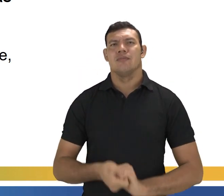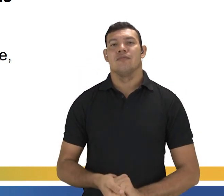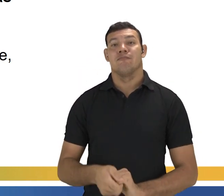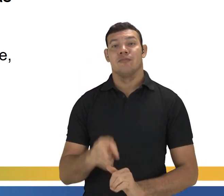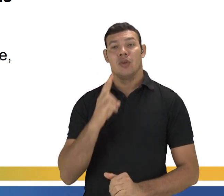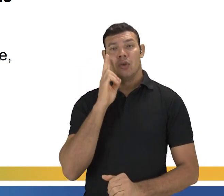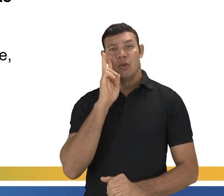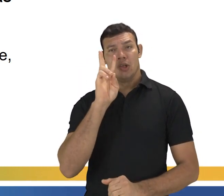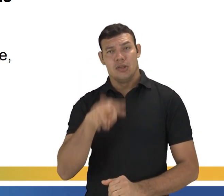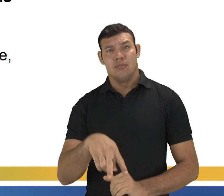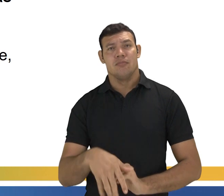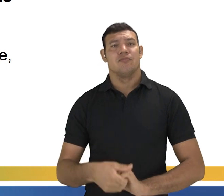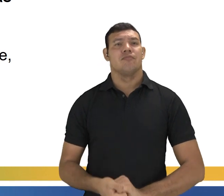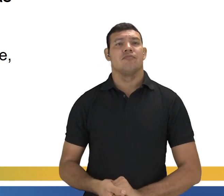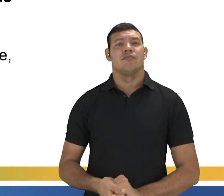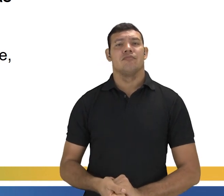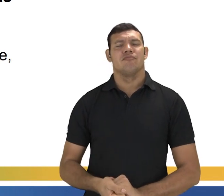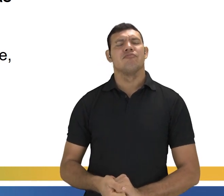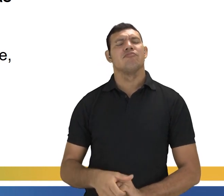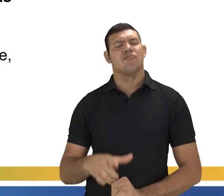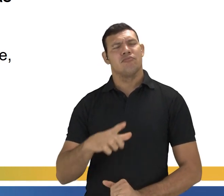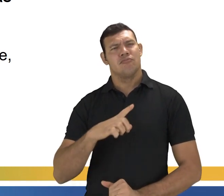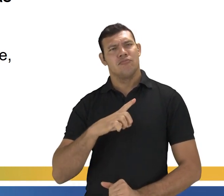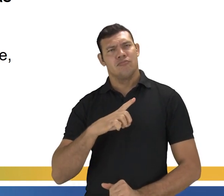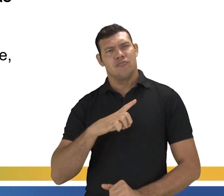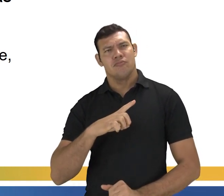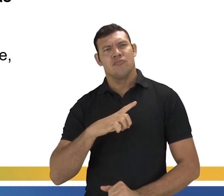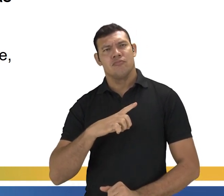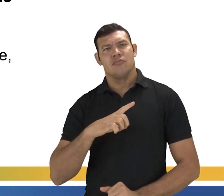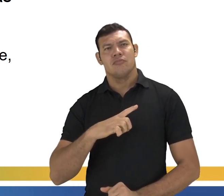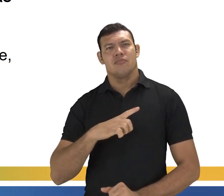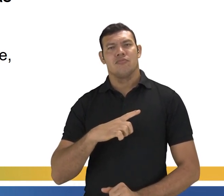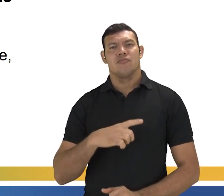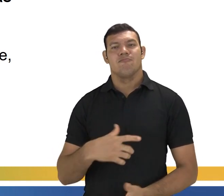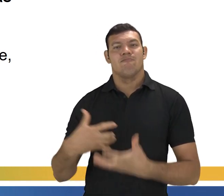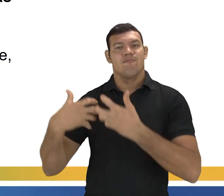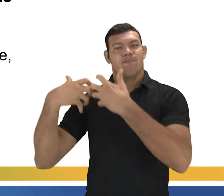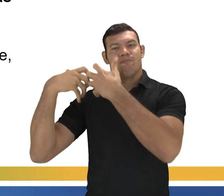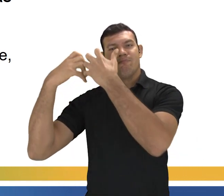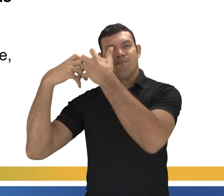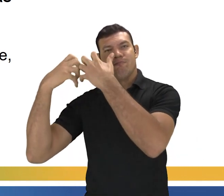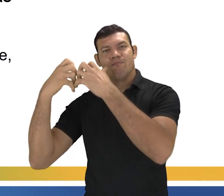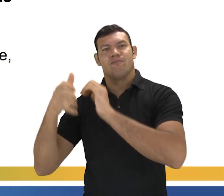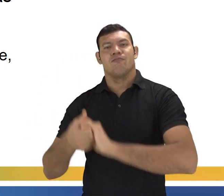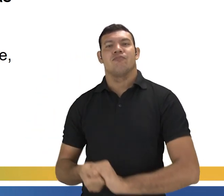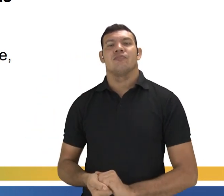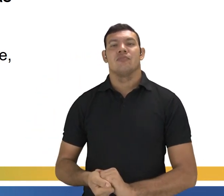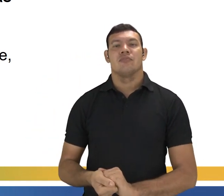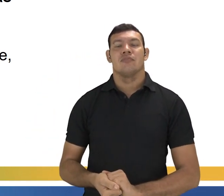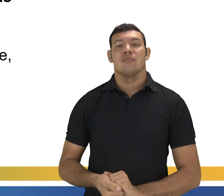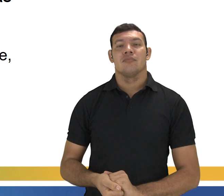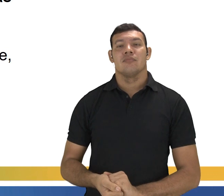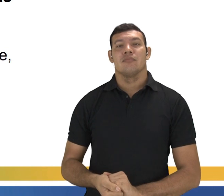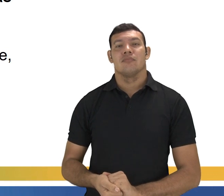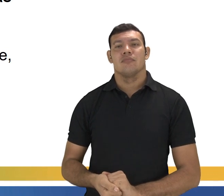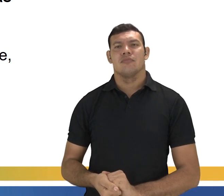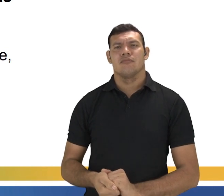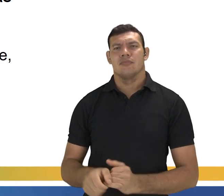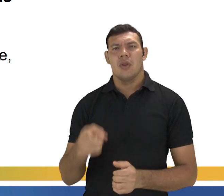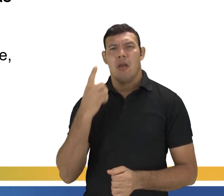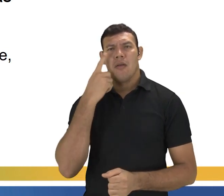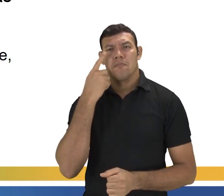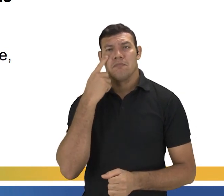que, visto que, em virtude de, como reflexo disso, consequentemente. Veja que